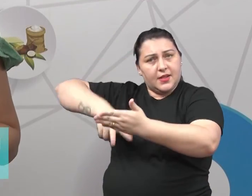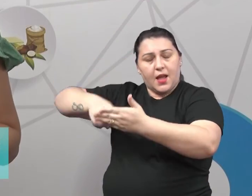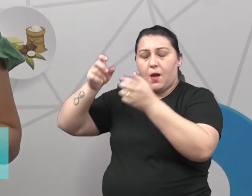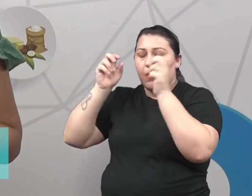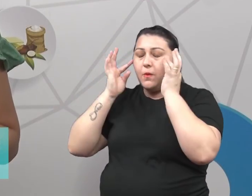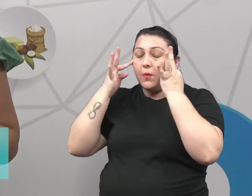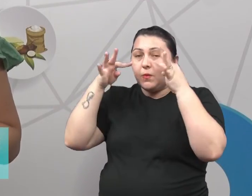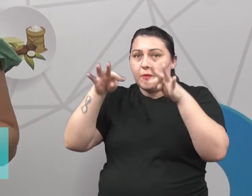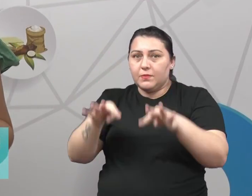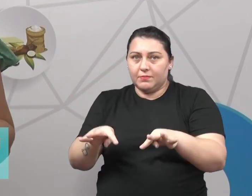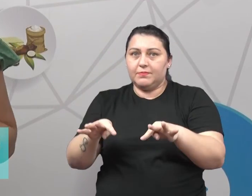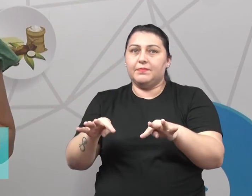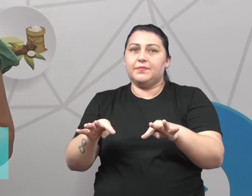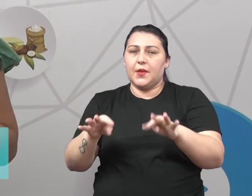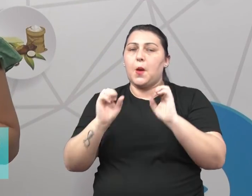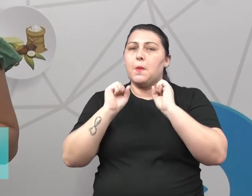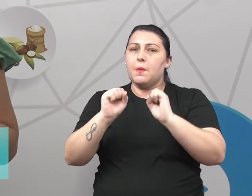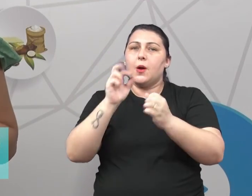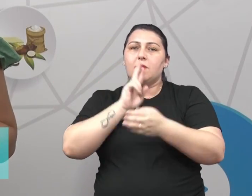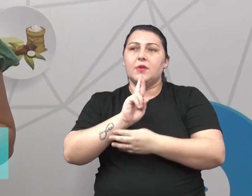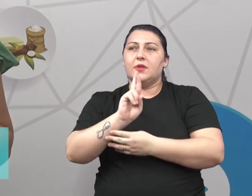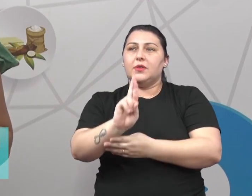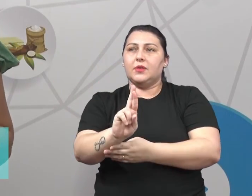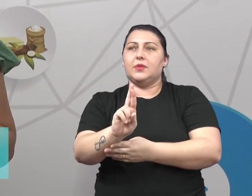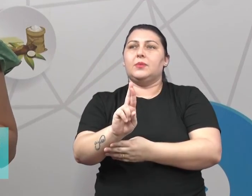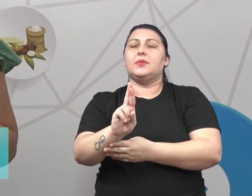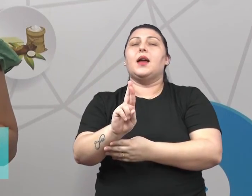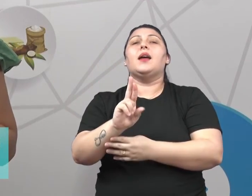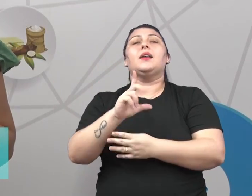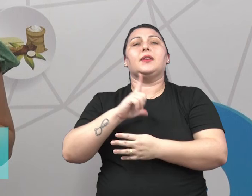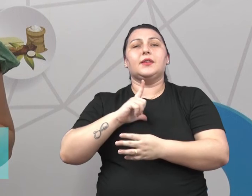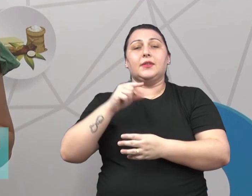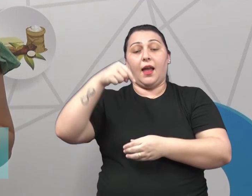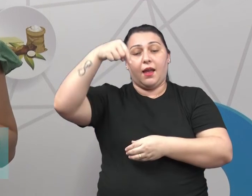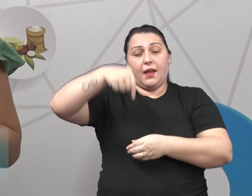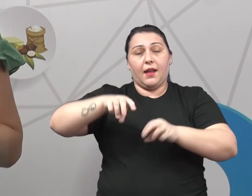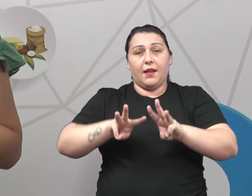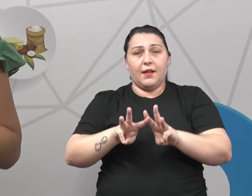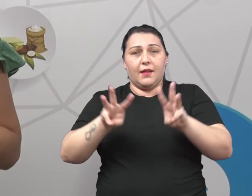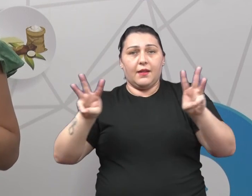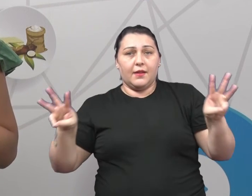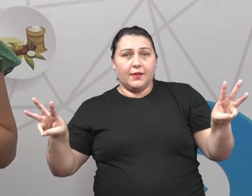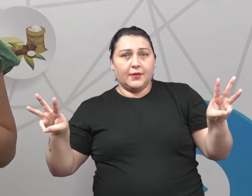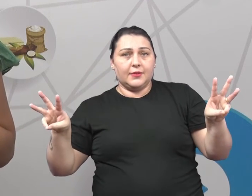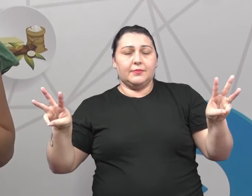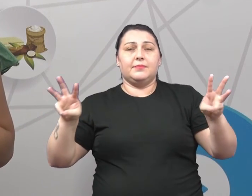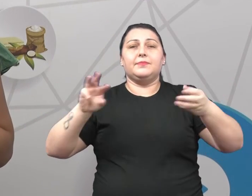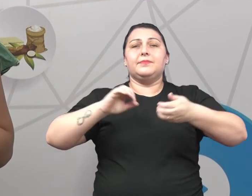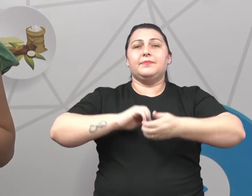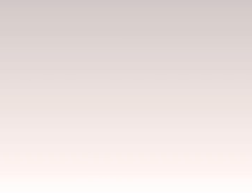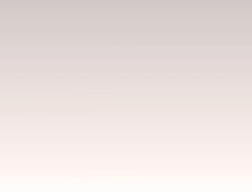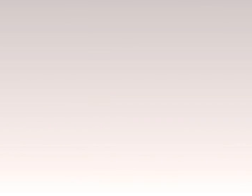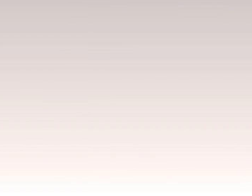atenção esse relato e podem responder as questões que estarão disponíveis no Educ Acre.